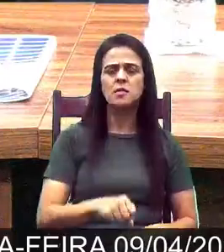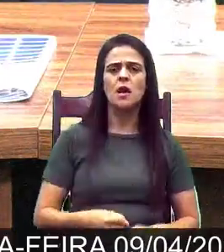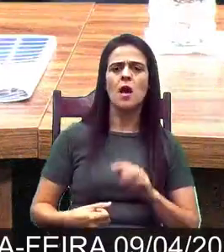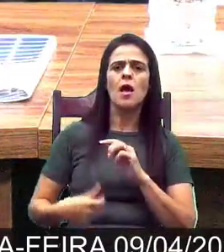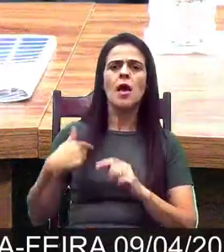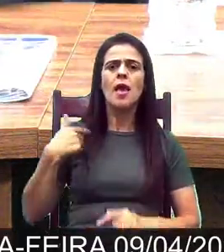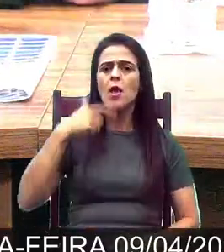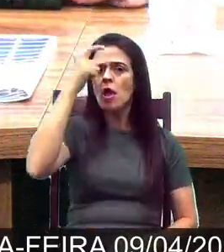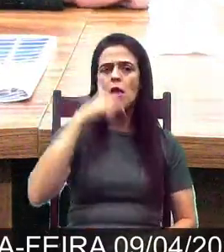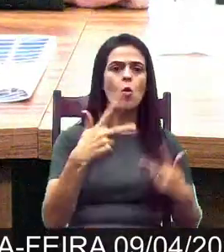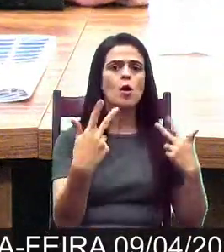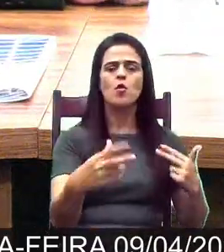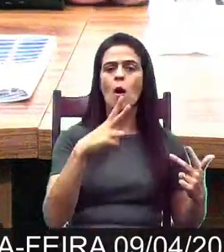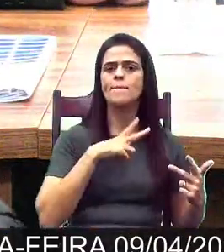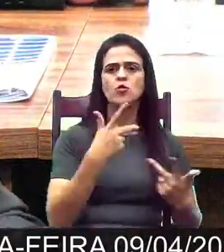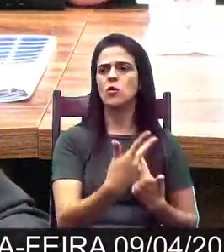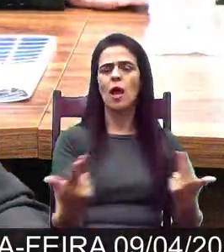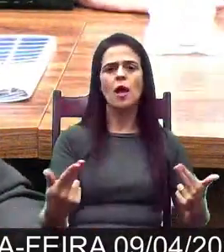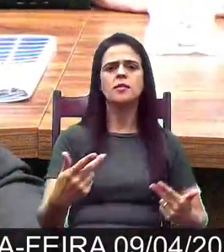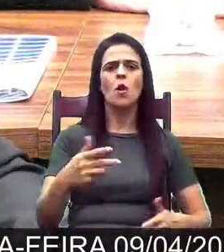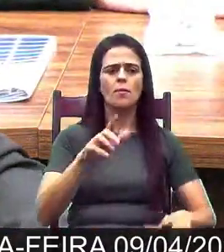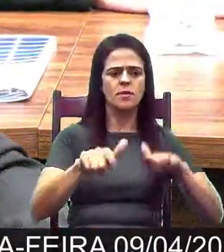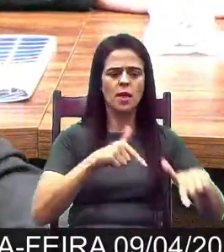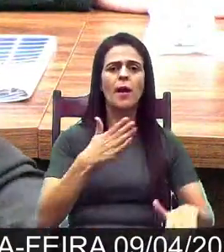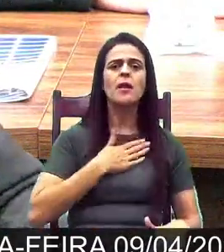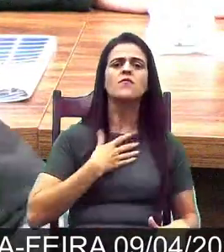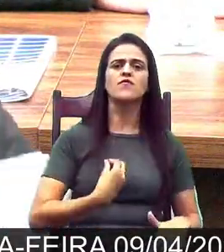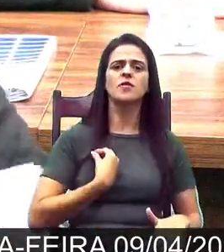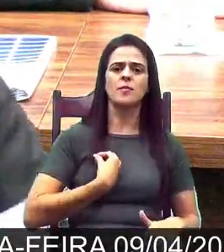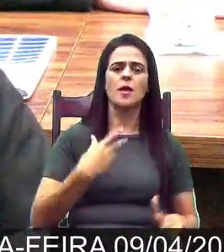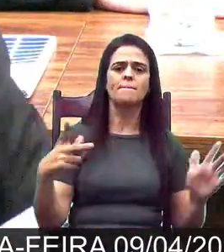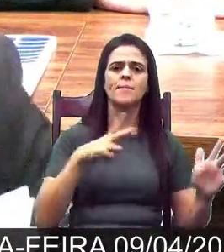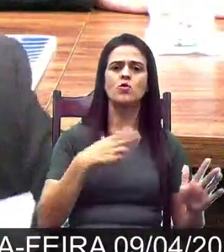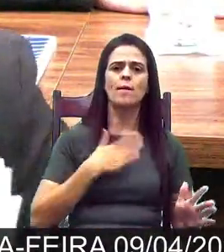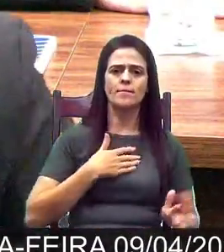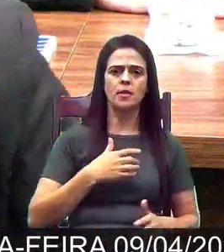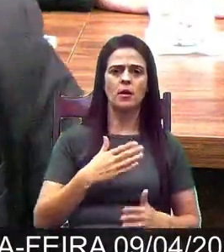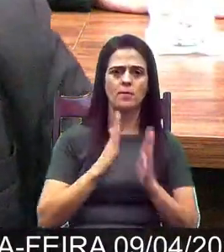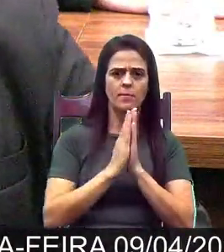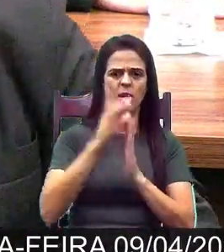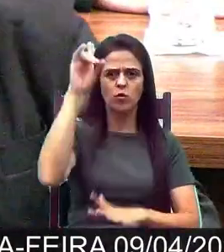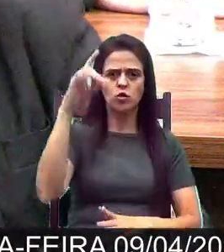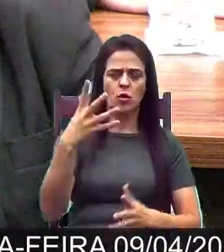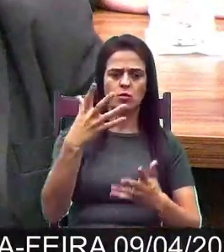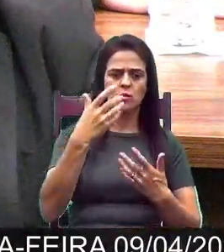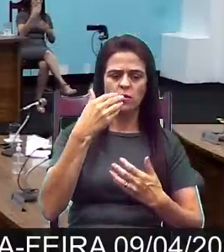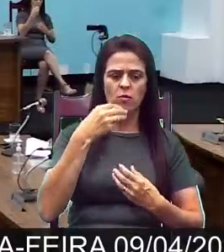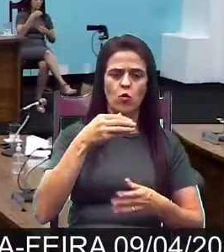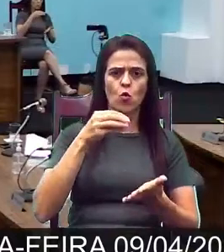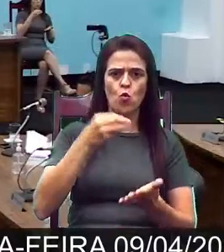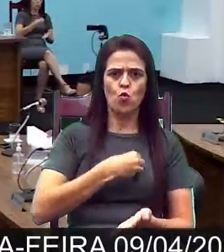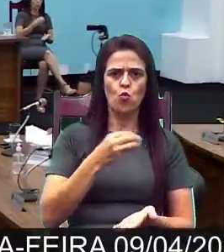de político, eu sou um cidadão catalano. Então me deixa trabalhar, pelo amor de Deus. Só isso mesmo, obrigado.